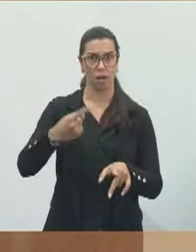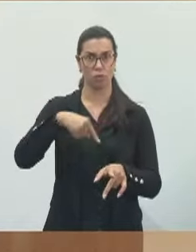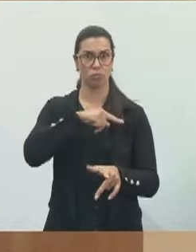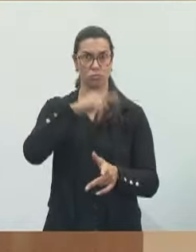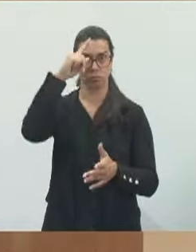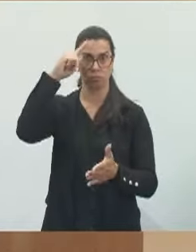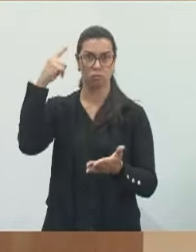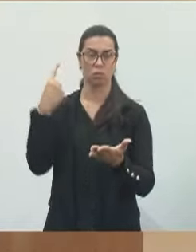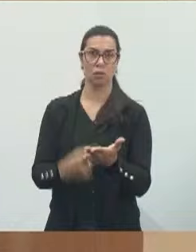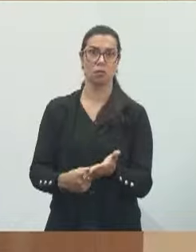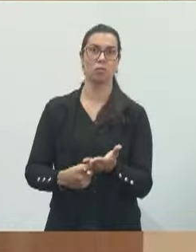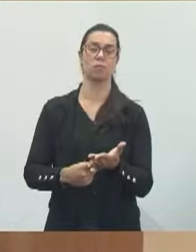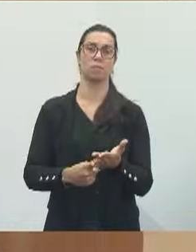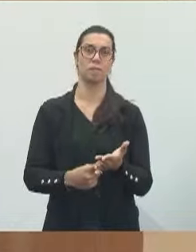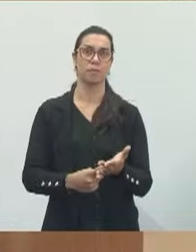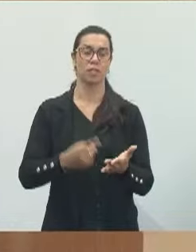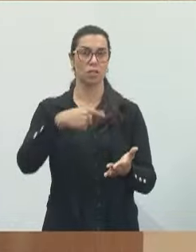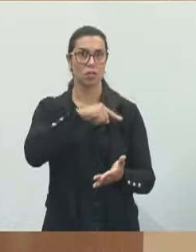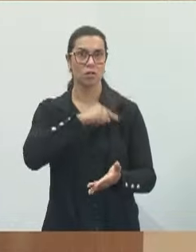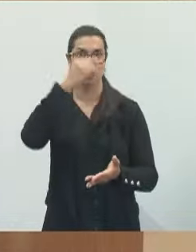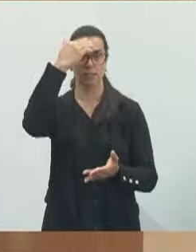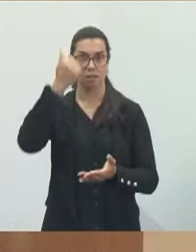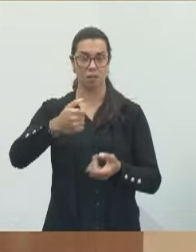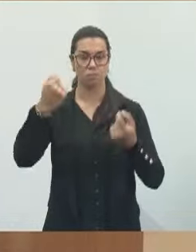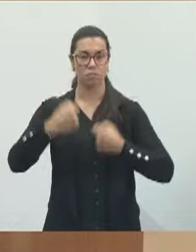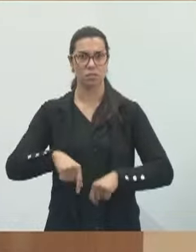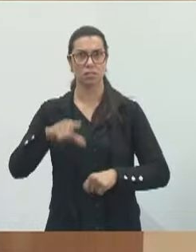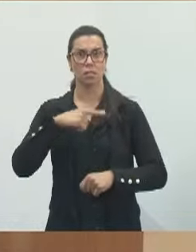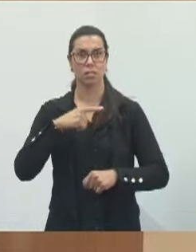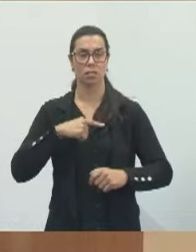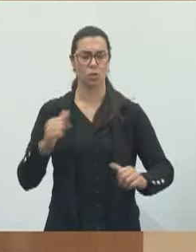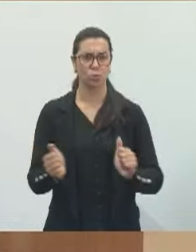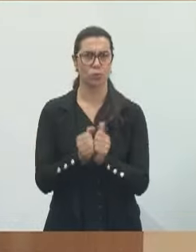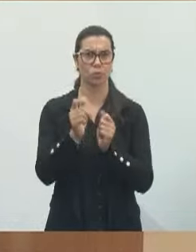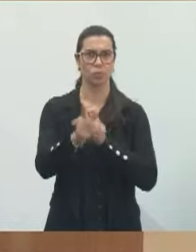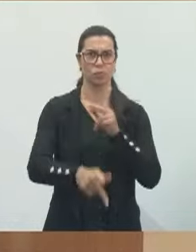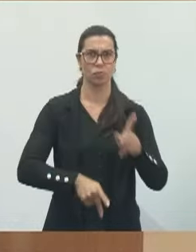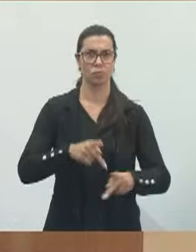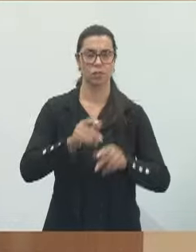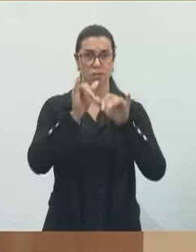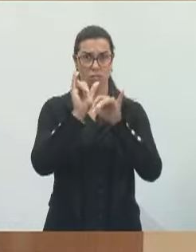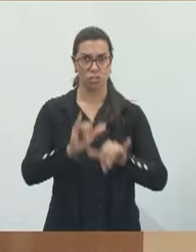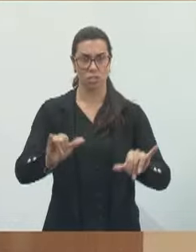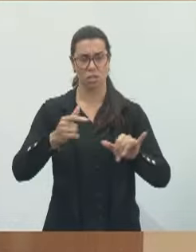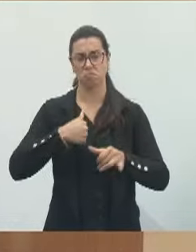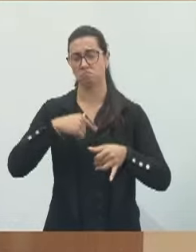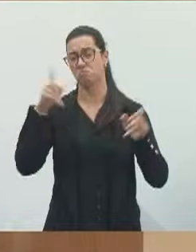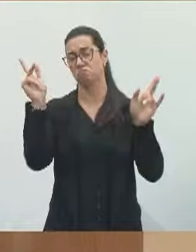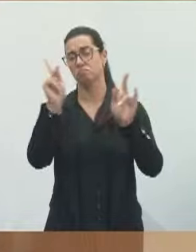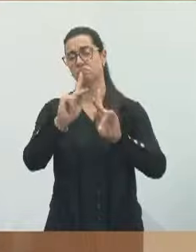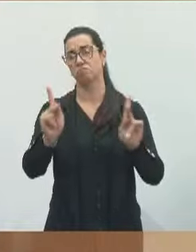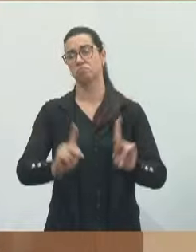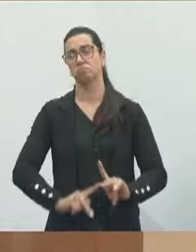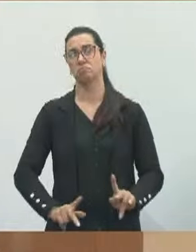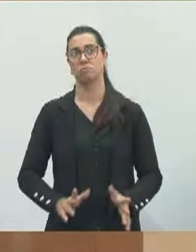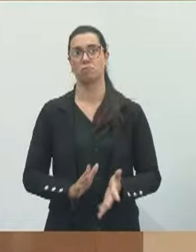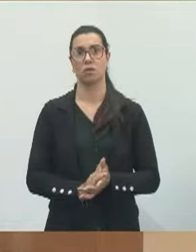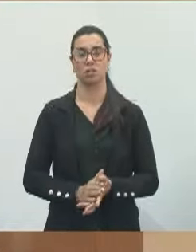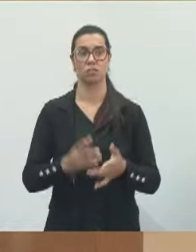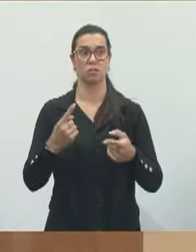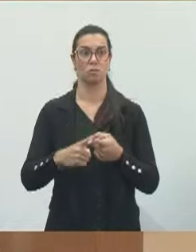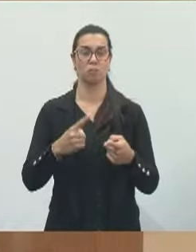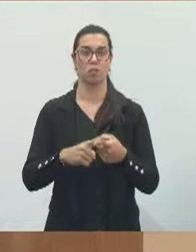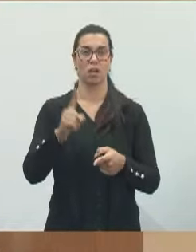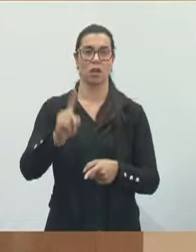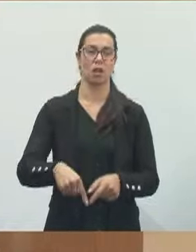compromisso. É um compromisso que a gente sabe que tem que ter com a população e dizer que eu estou muito tranquilo, muito sossegado. Eu acho que, né,